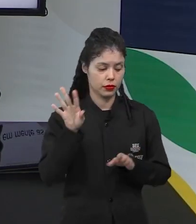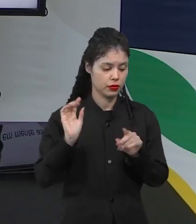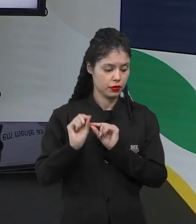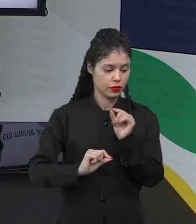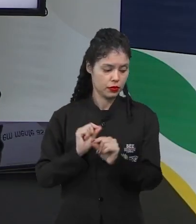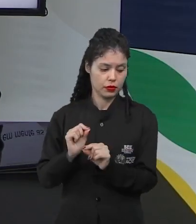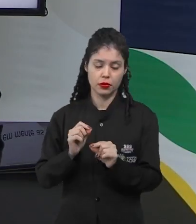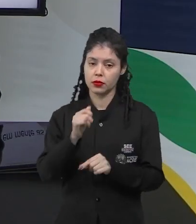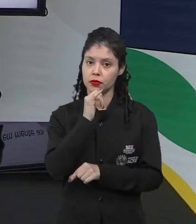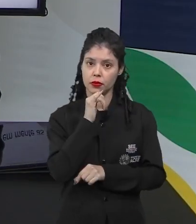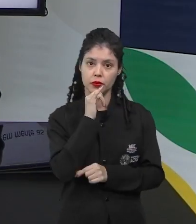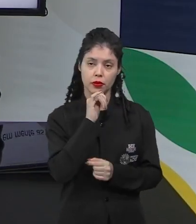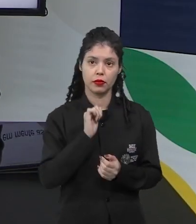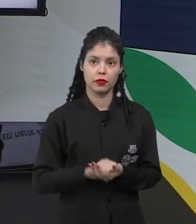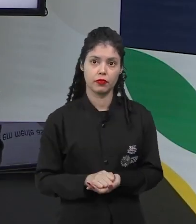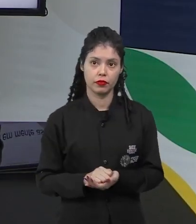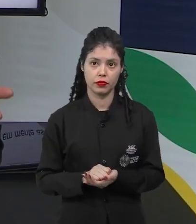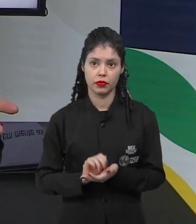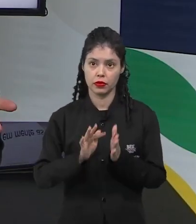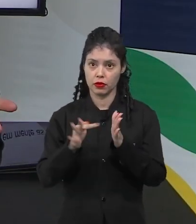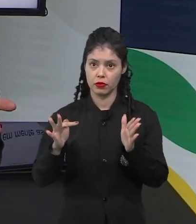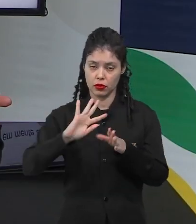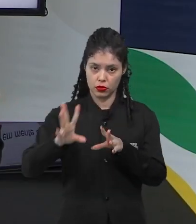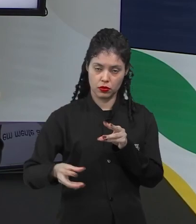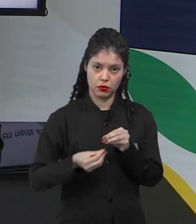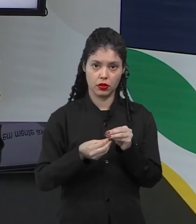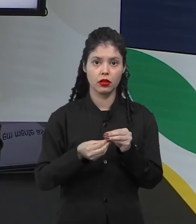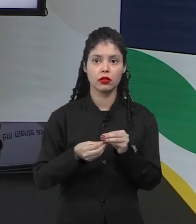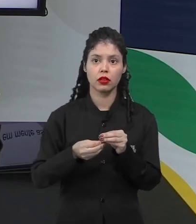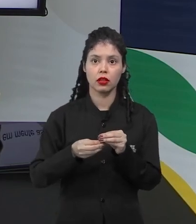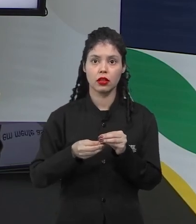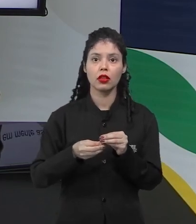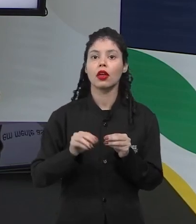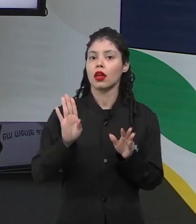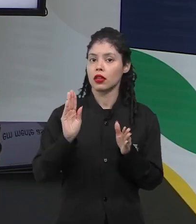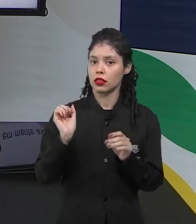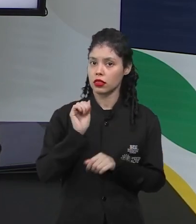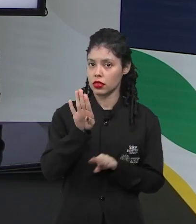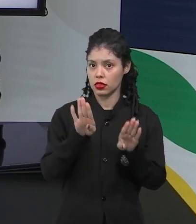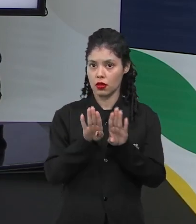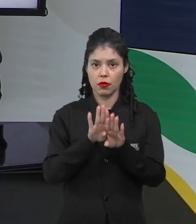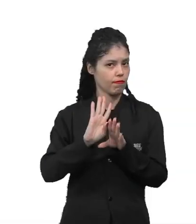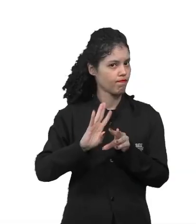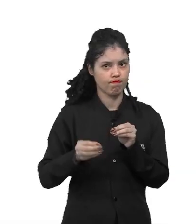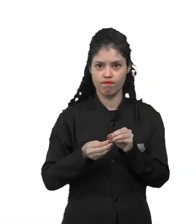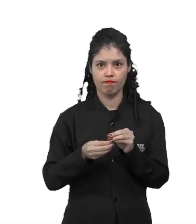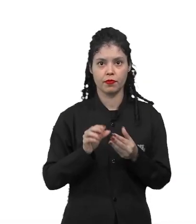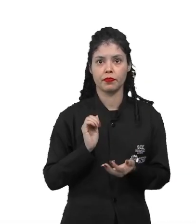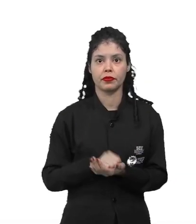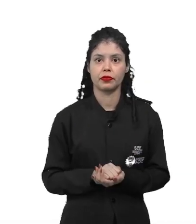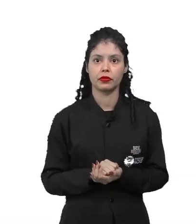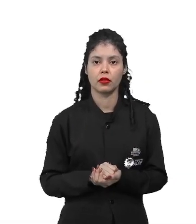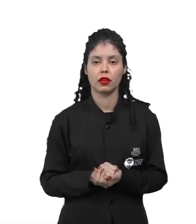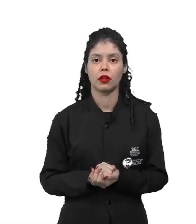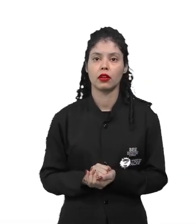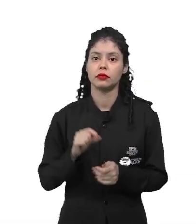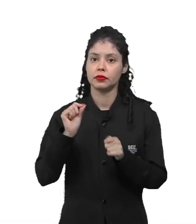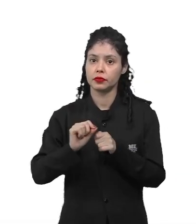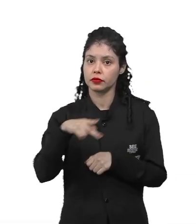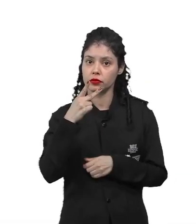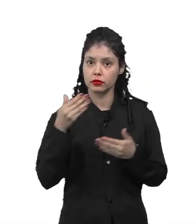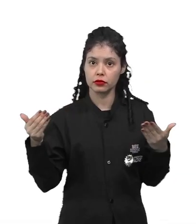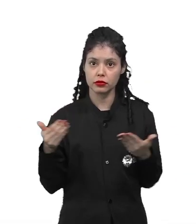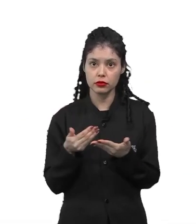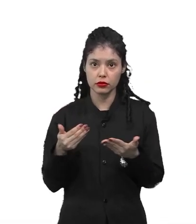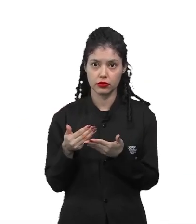questão dos exemplos e identificar agora as funções completas e incompletas para você ir bem preparado para a prova do Enem. Vamos lá. Eu falei para vocês que as